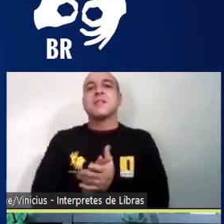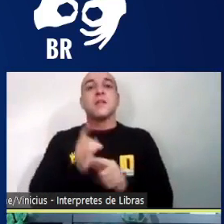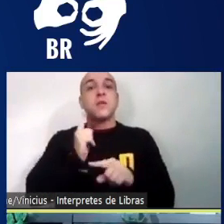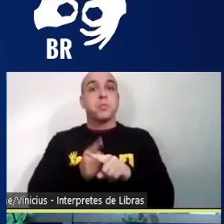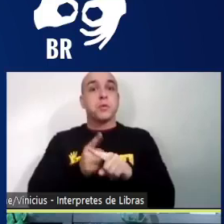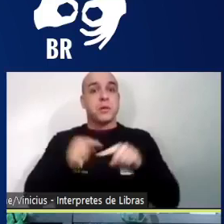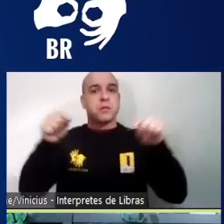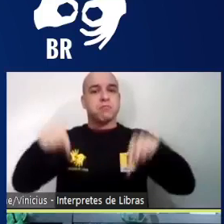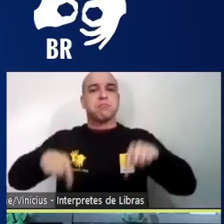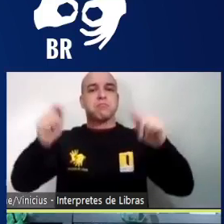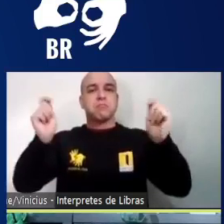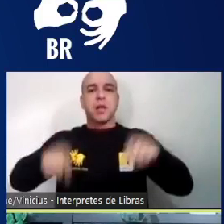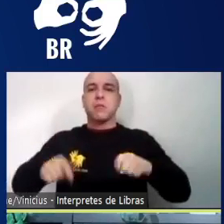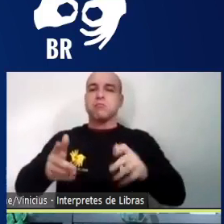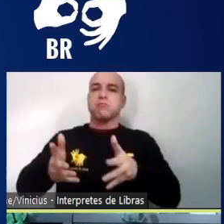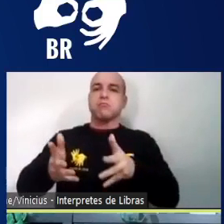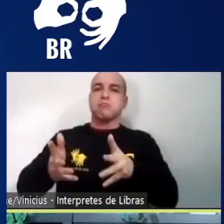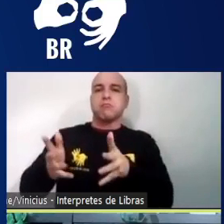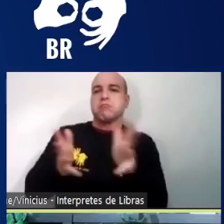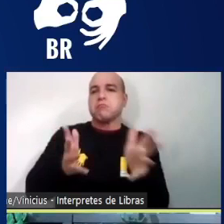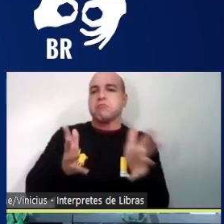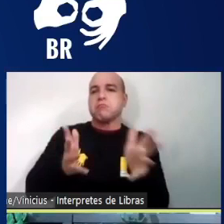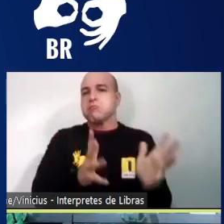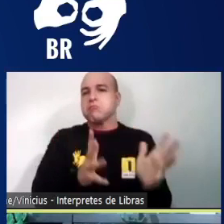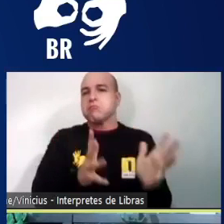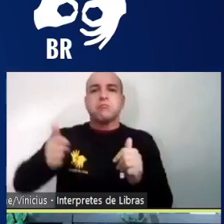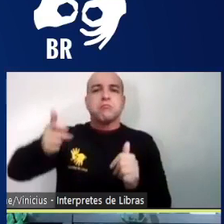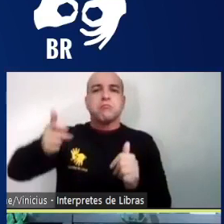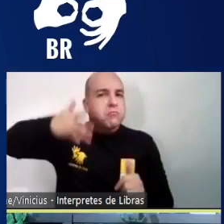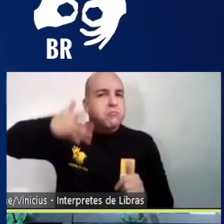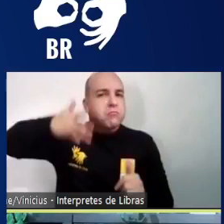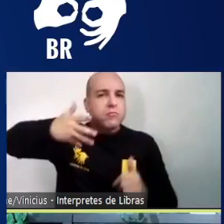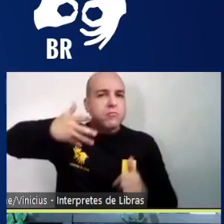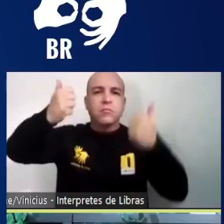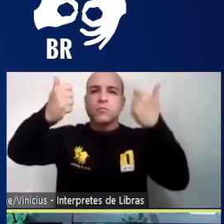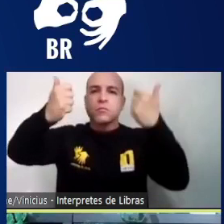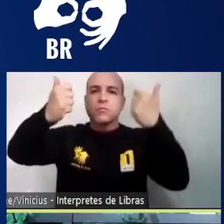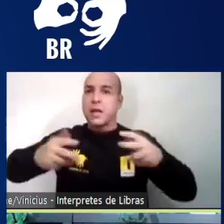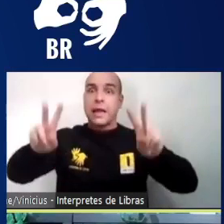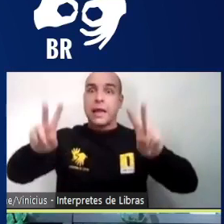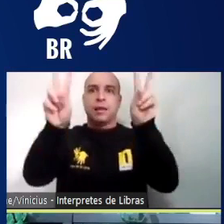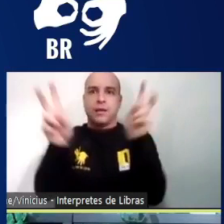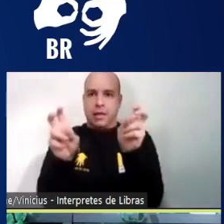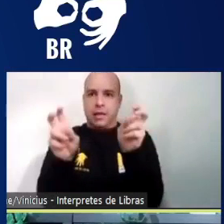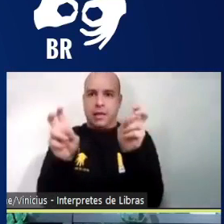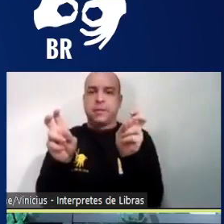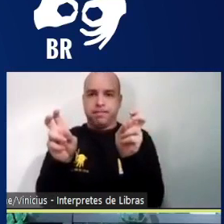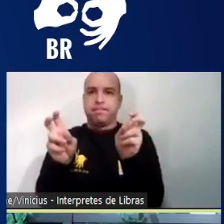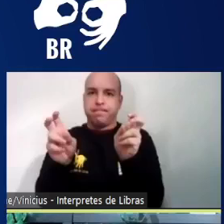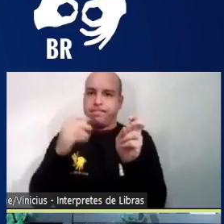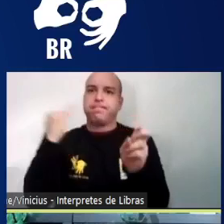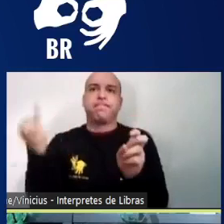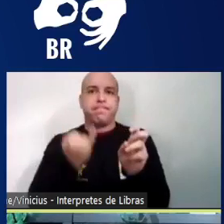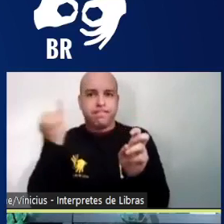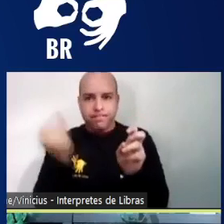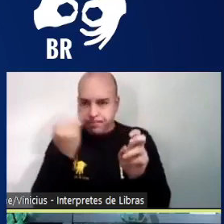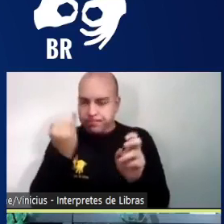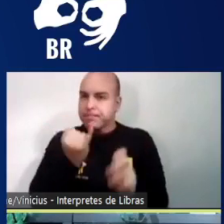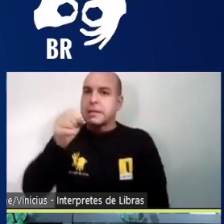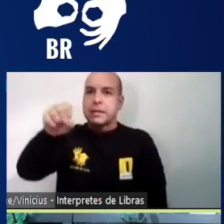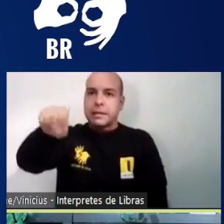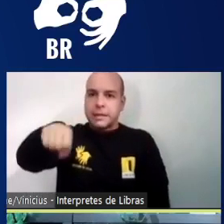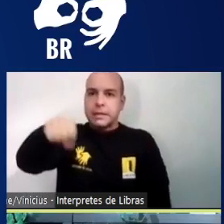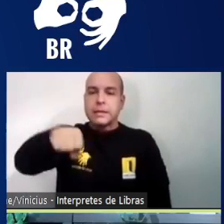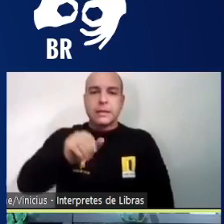mas principalmente, como disse a Fátima, com a discussão sobre essa temática tão importante,